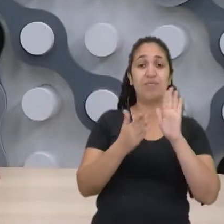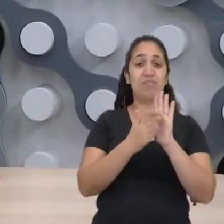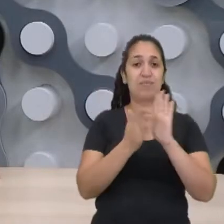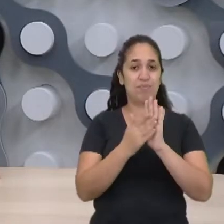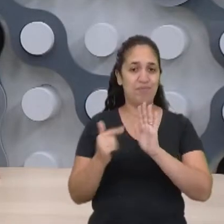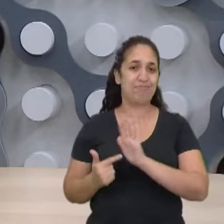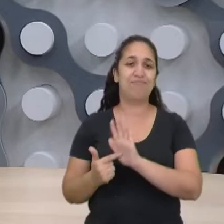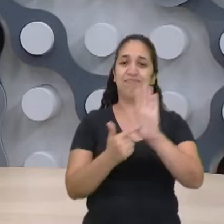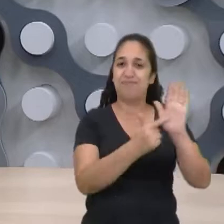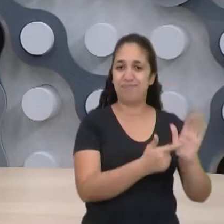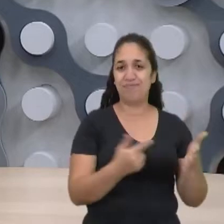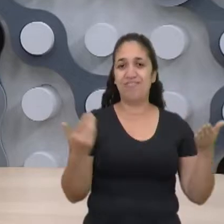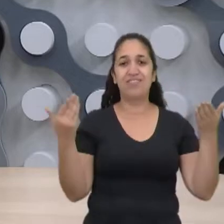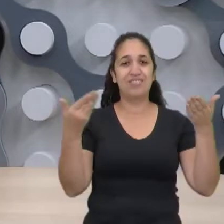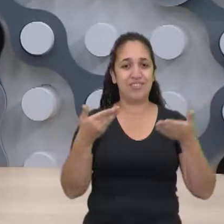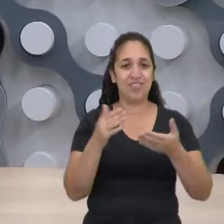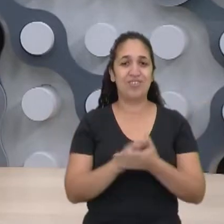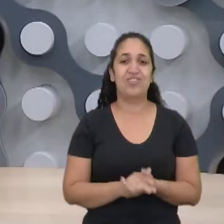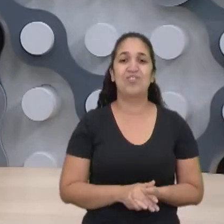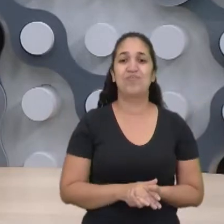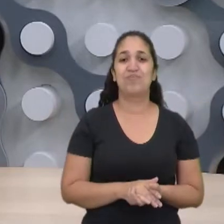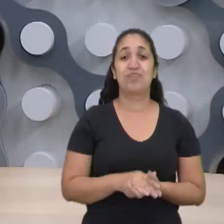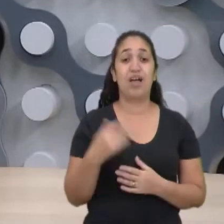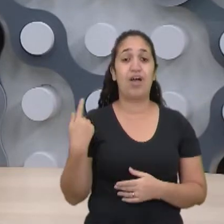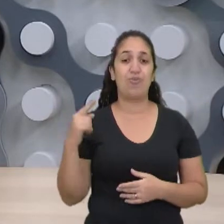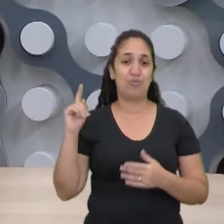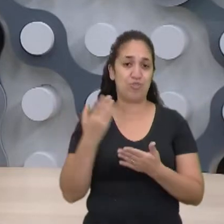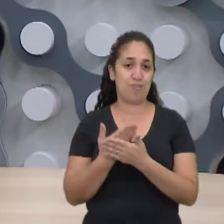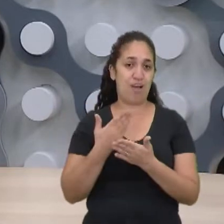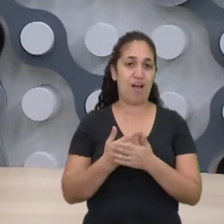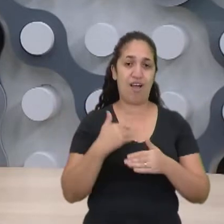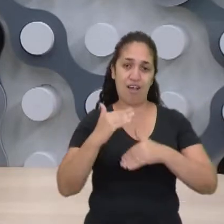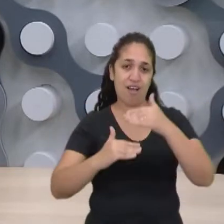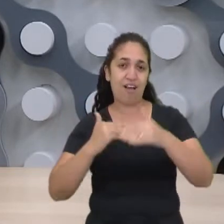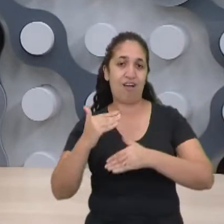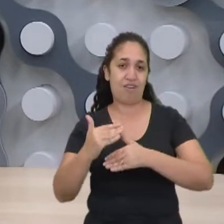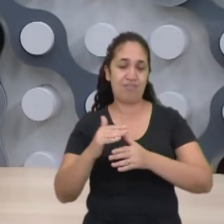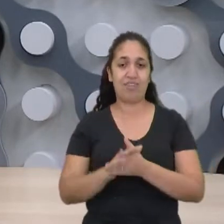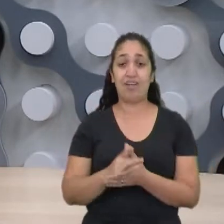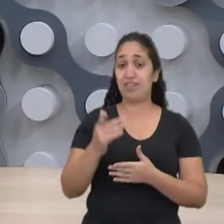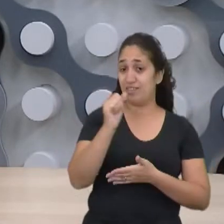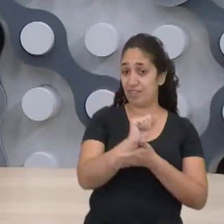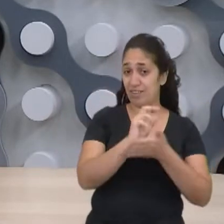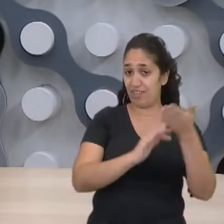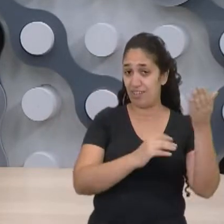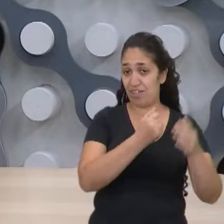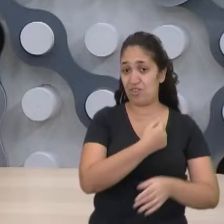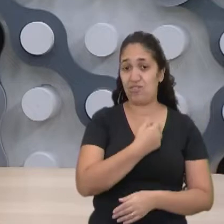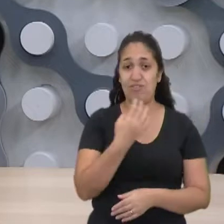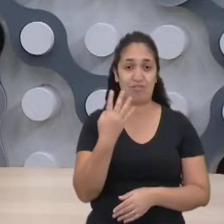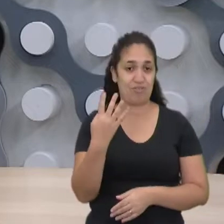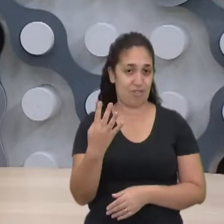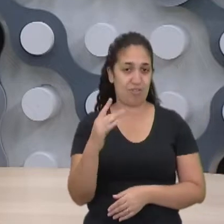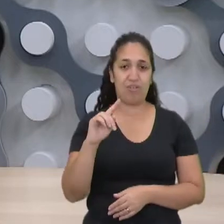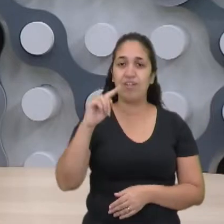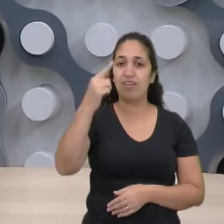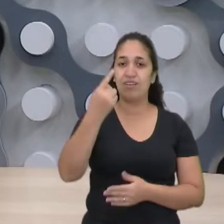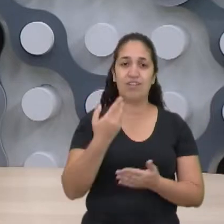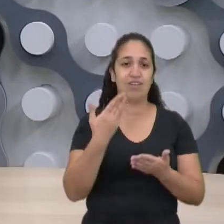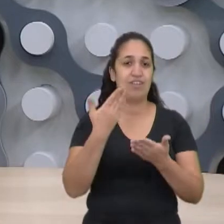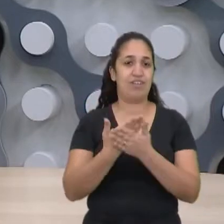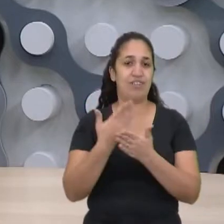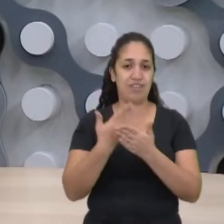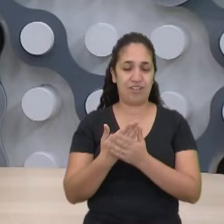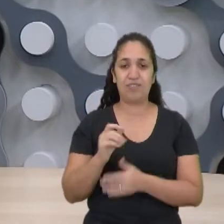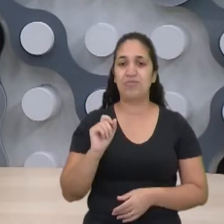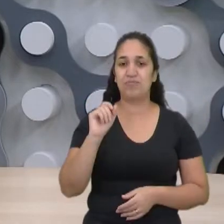vamos passar hoje, né? Hoje nós vamos ter aí a última aula do desenvolvimento da atividade 4, e aí na próxima aula entraremos